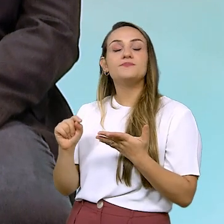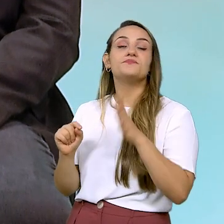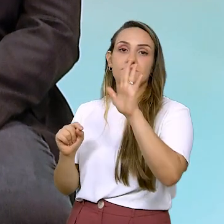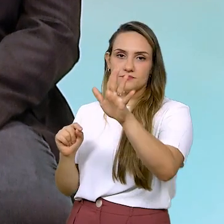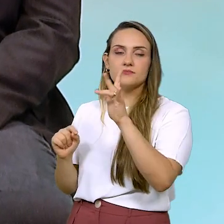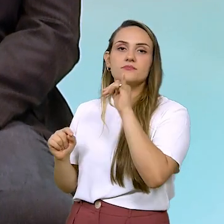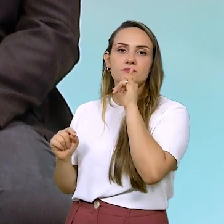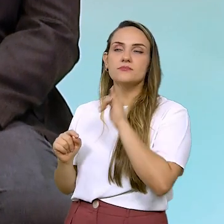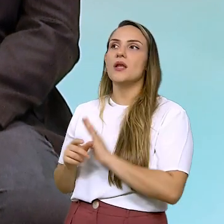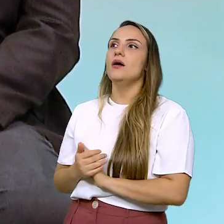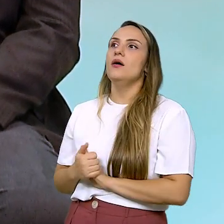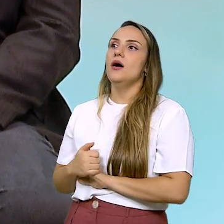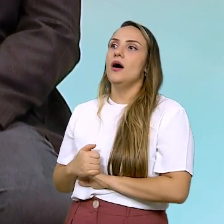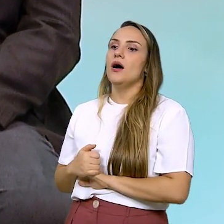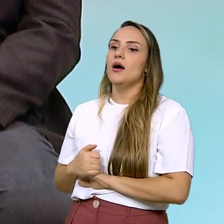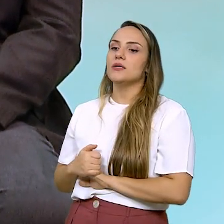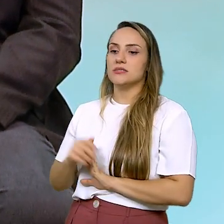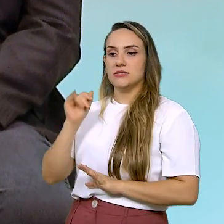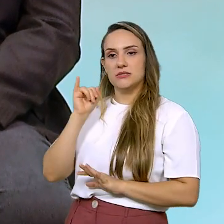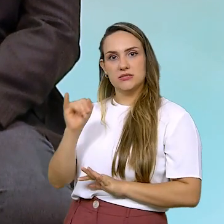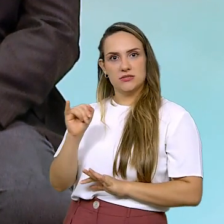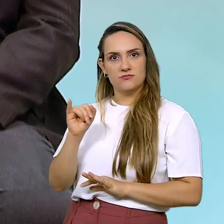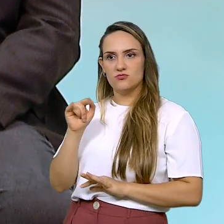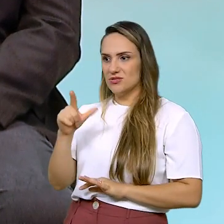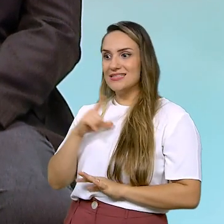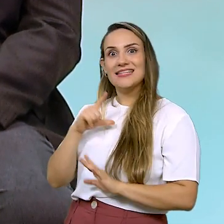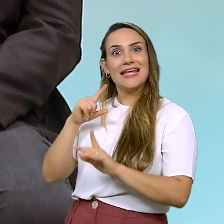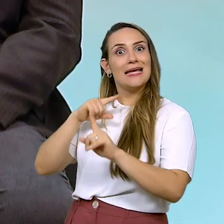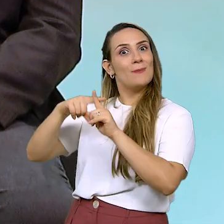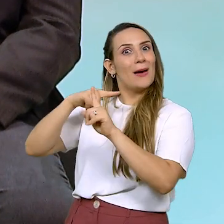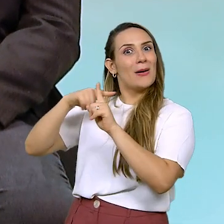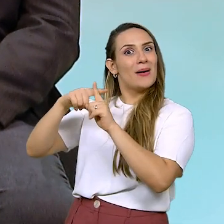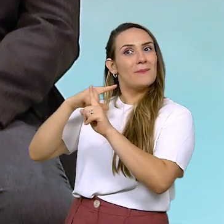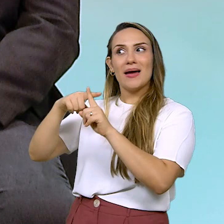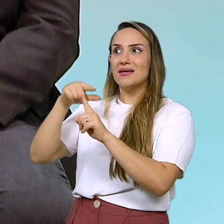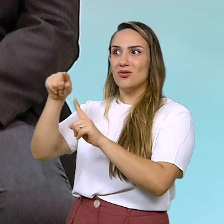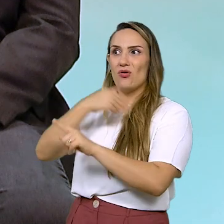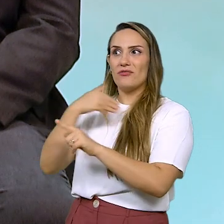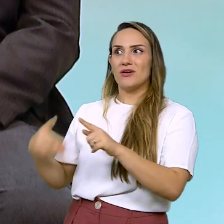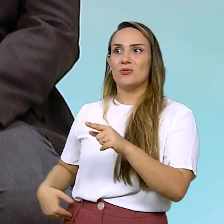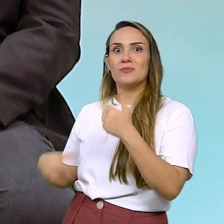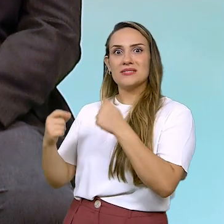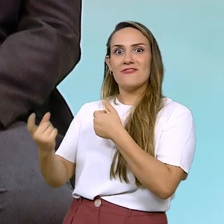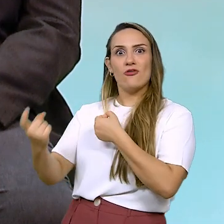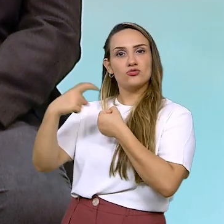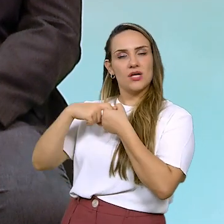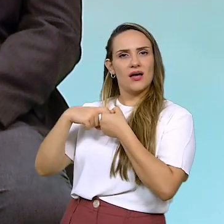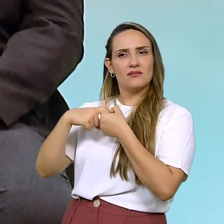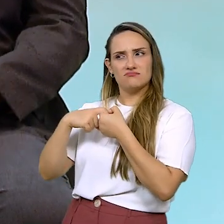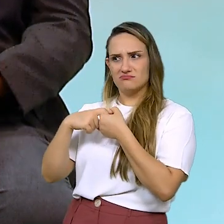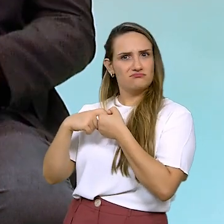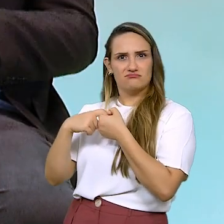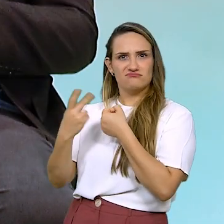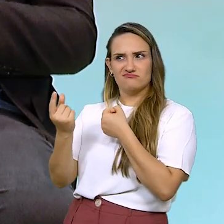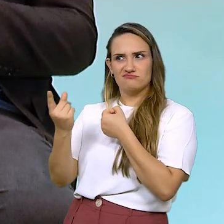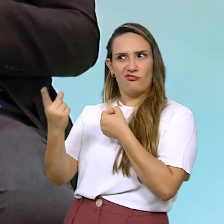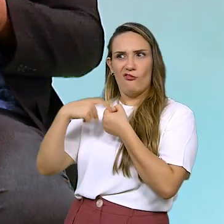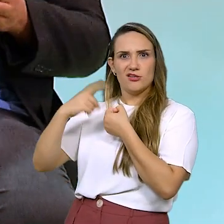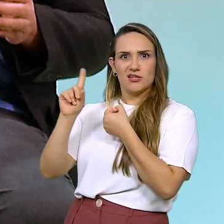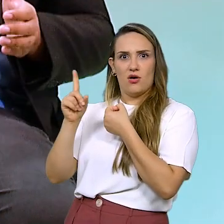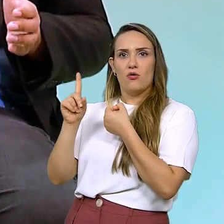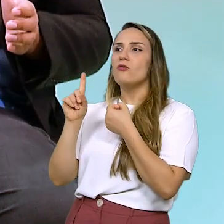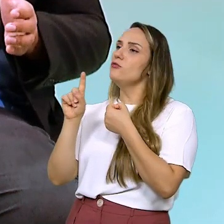compensação? A compensação nada mais é do que você utilizar todos aqueles créditos que foram pagos a maior, ao invés de você ter esse